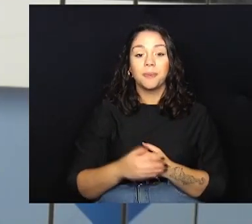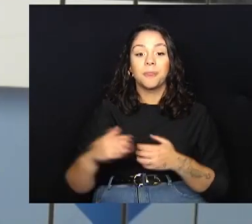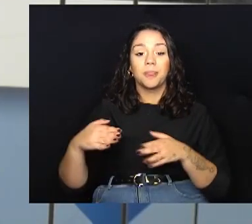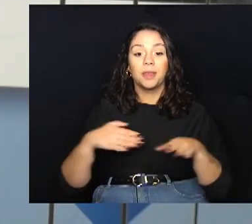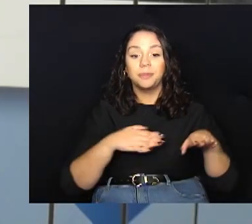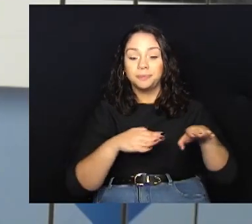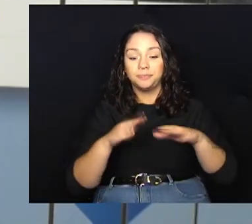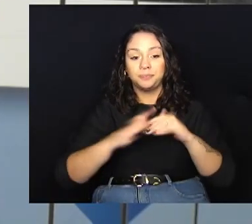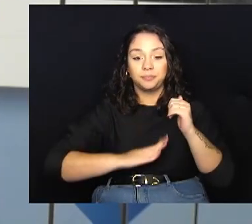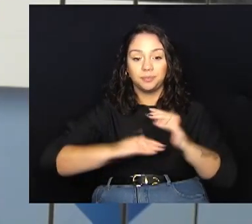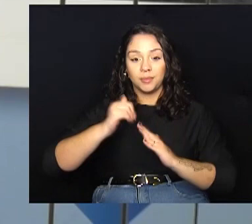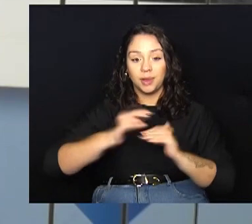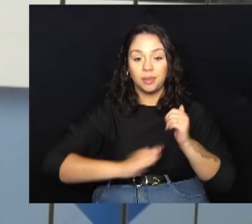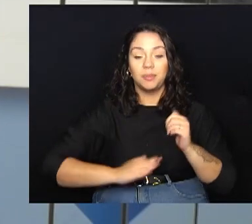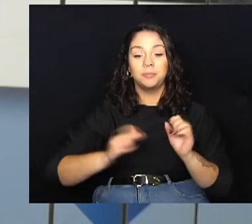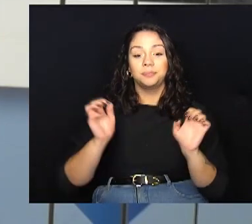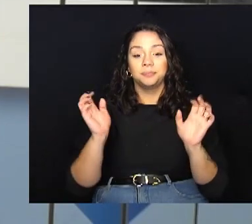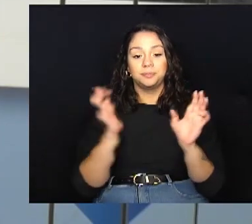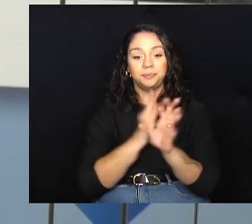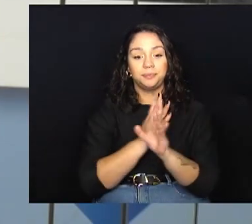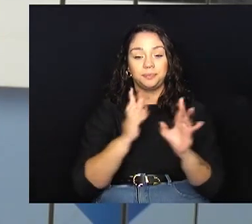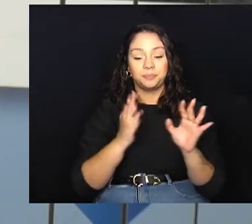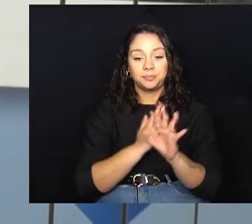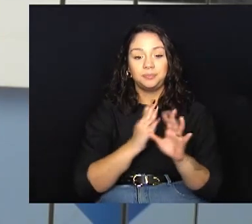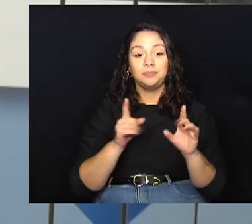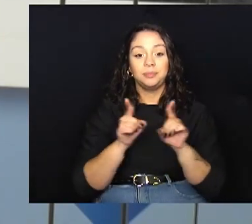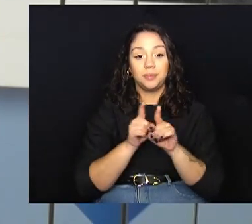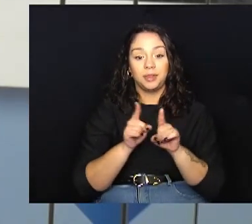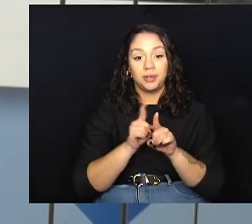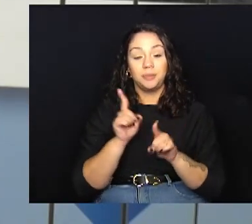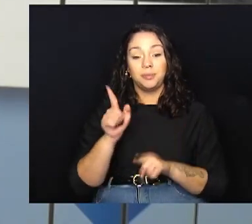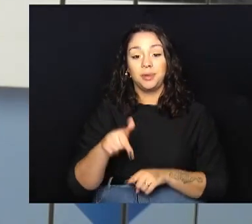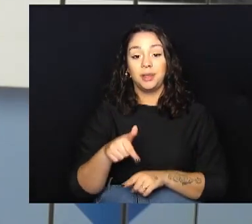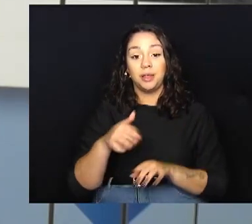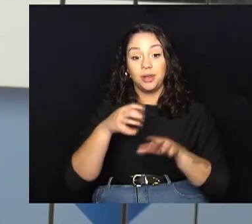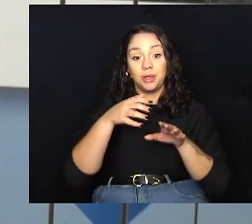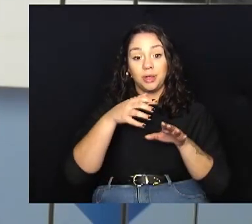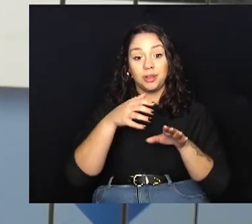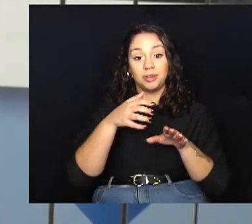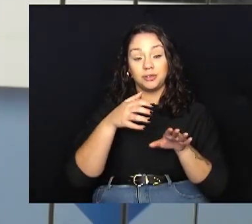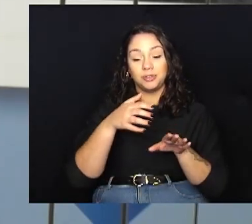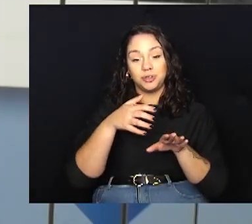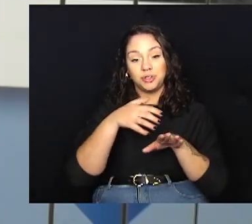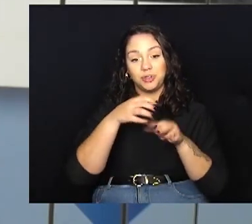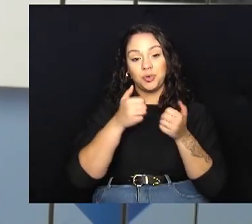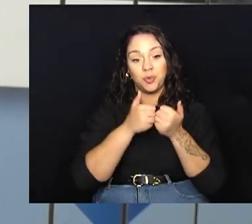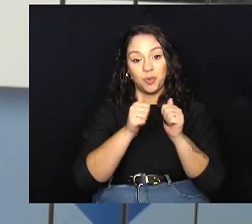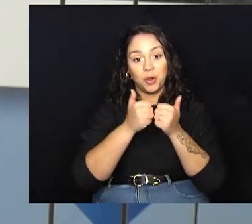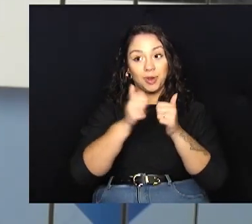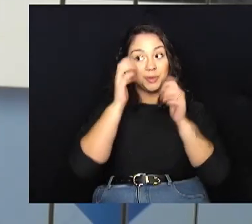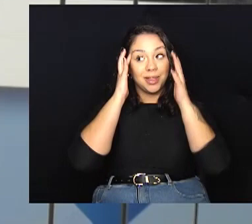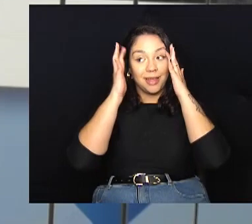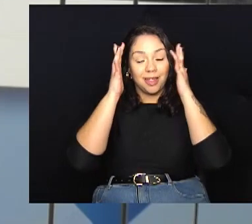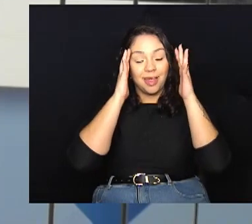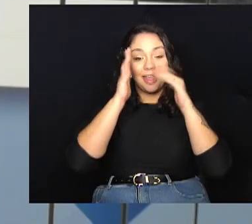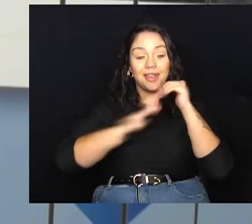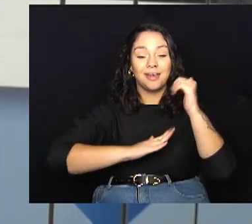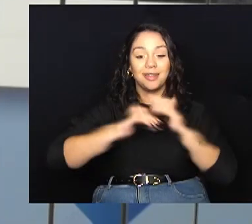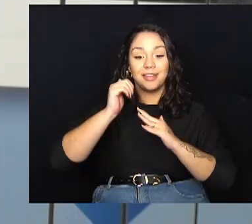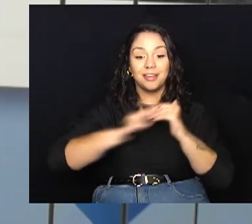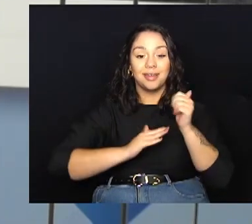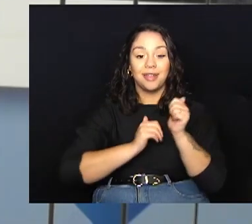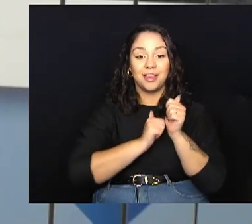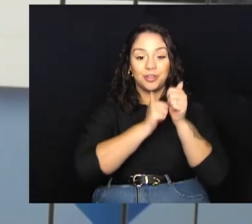atuam como pedestres ciclistas e passageiros de um ônibus Imaginário toda atividade é acompanhada por